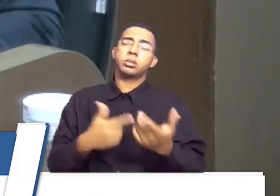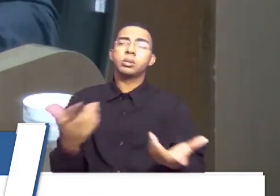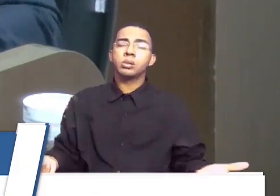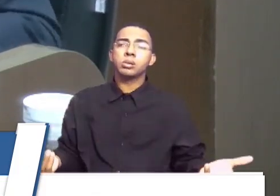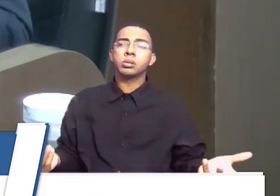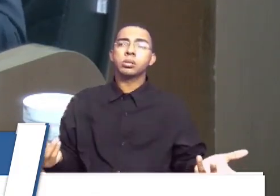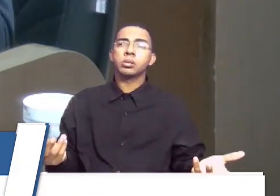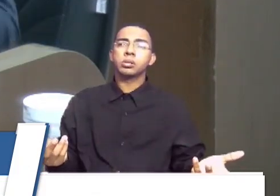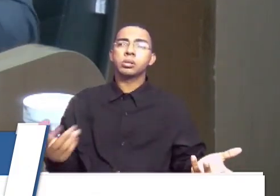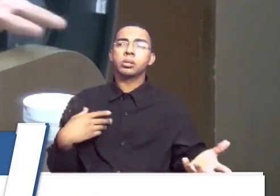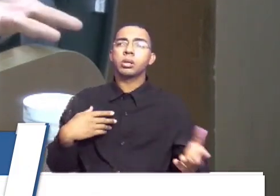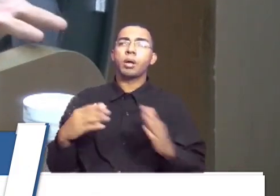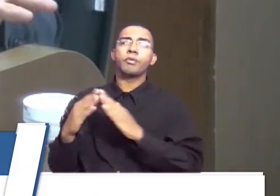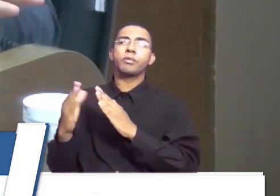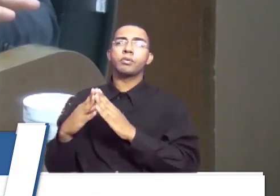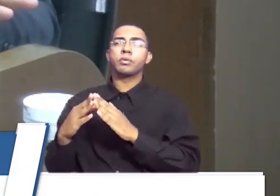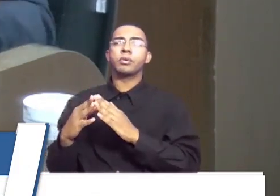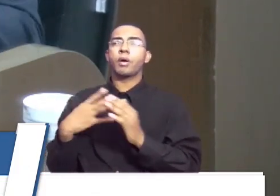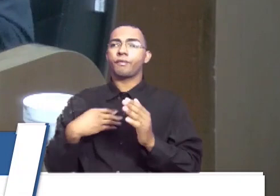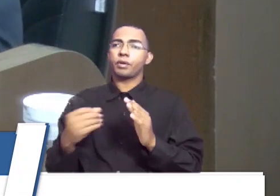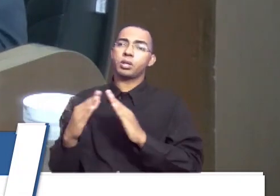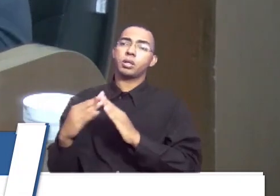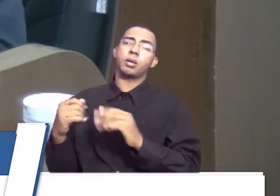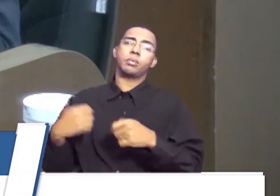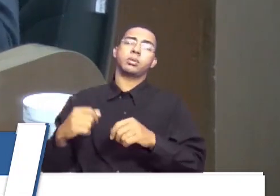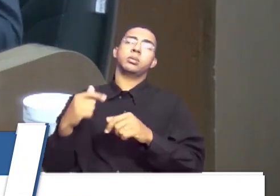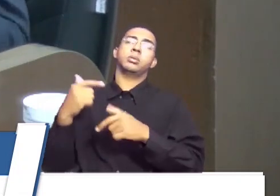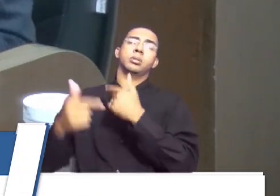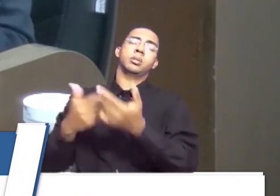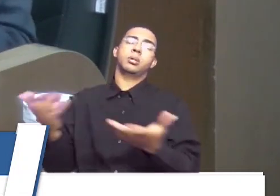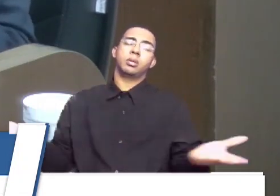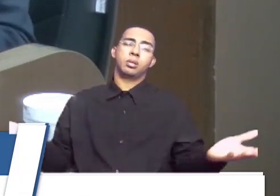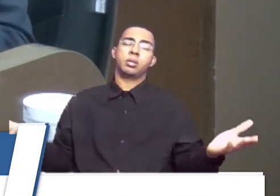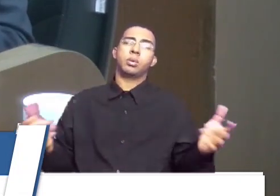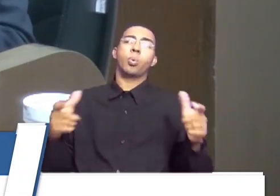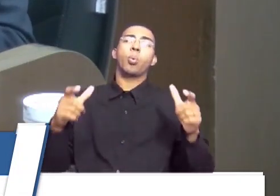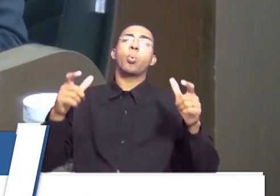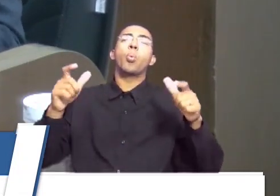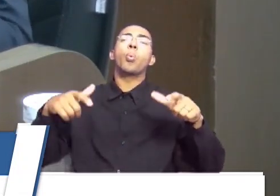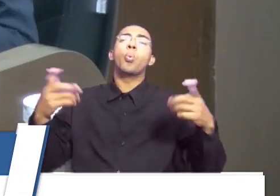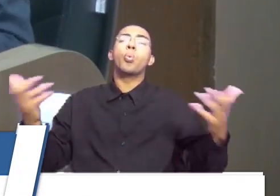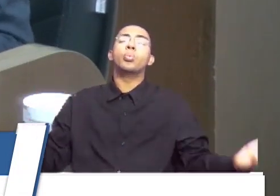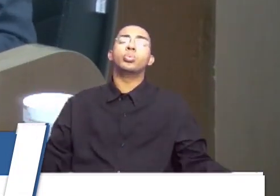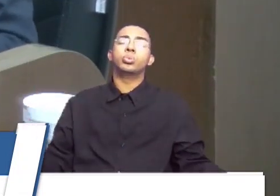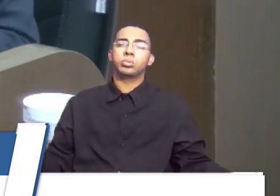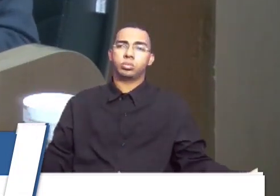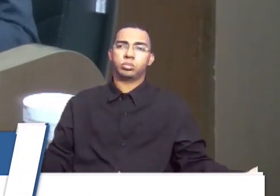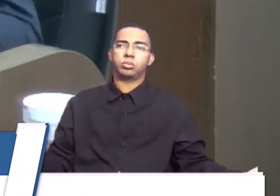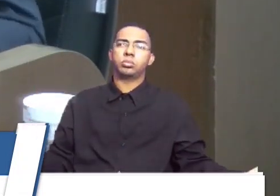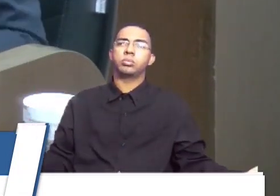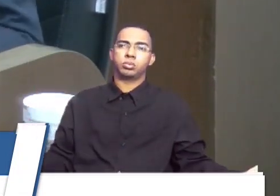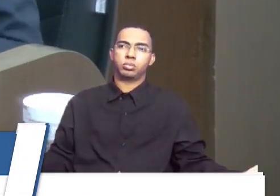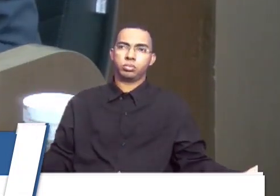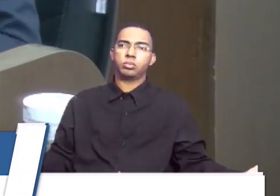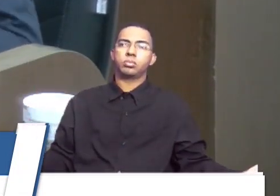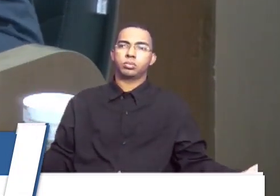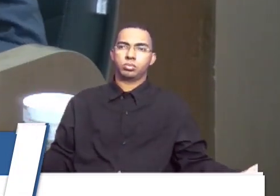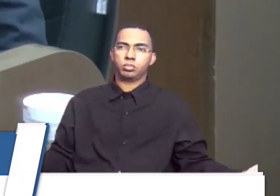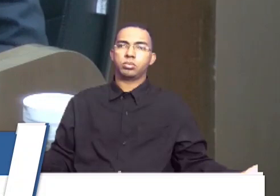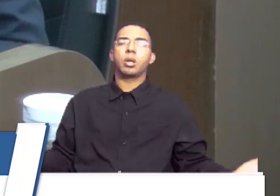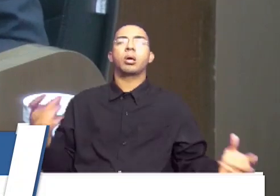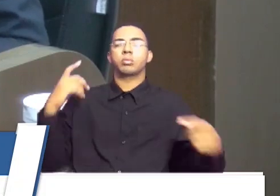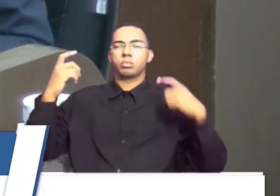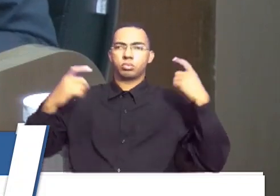minha filha em casa e eu tenho que trabalhar. Eu vou deixar minha filha aonde? Então, esta é a preocupação